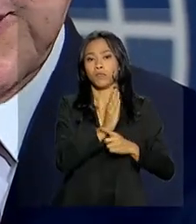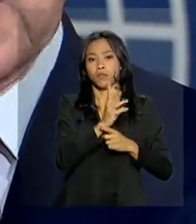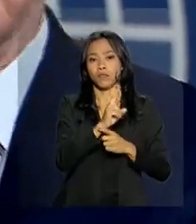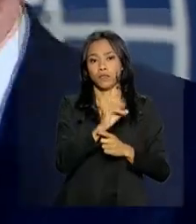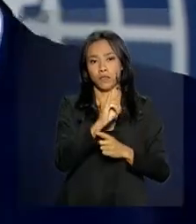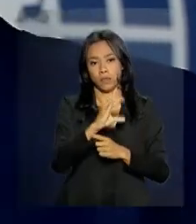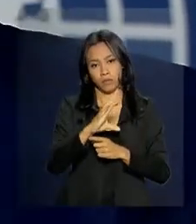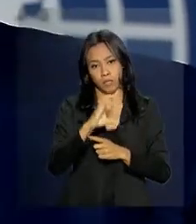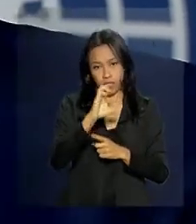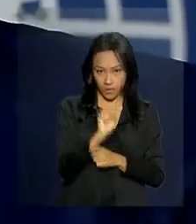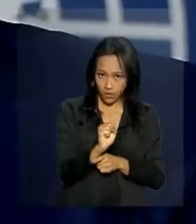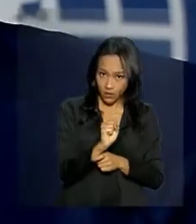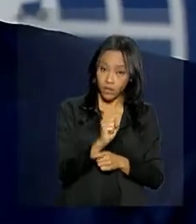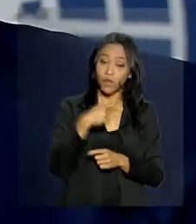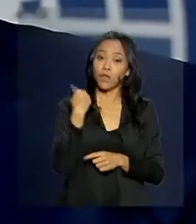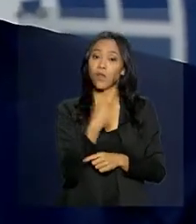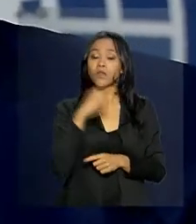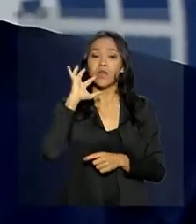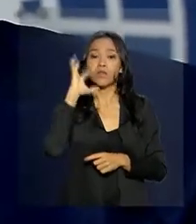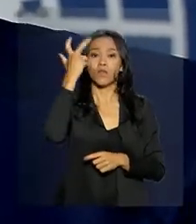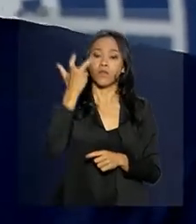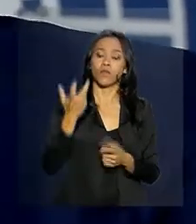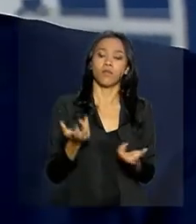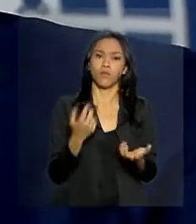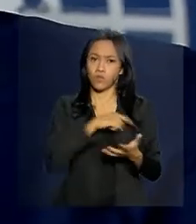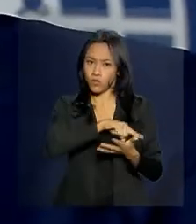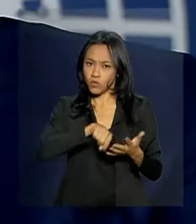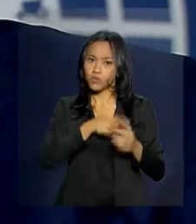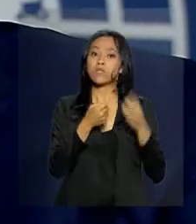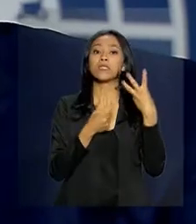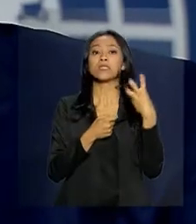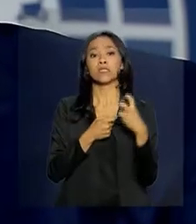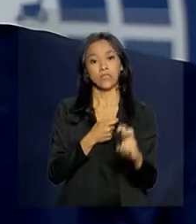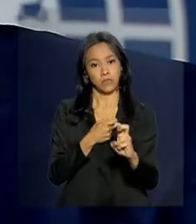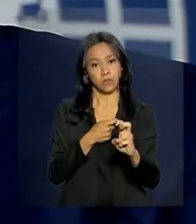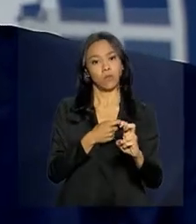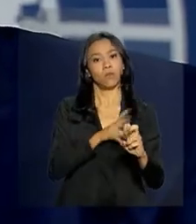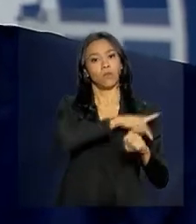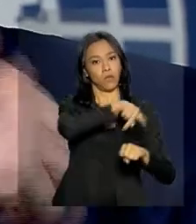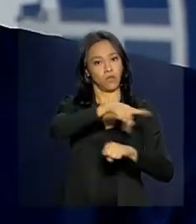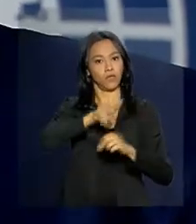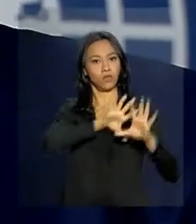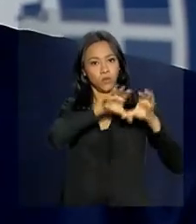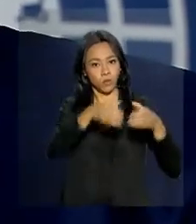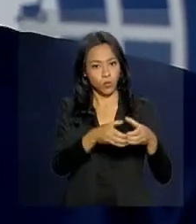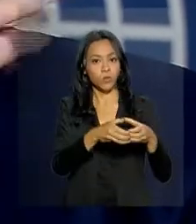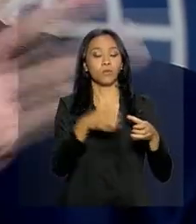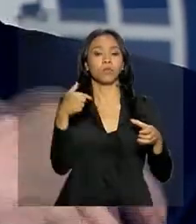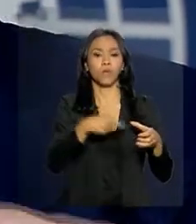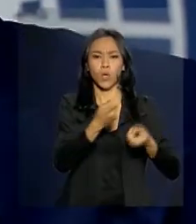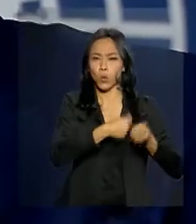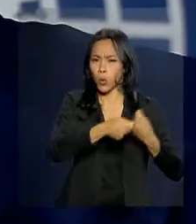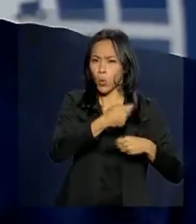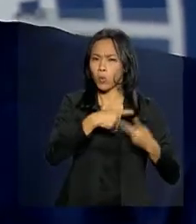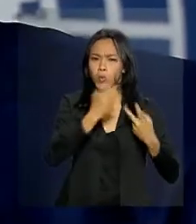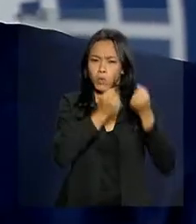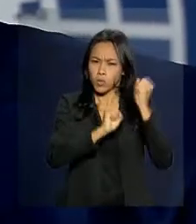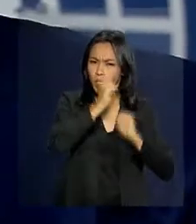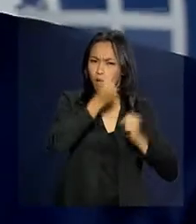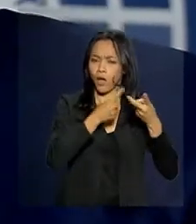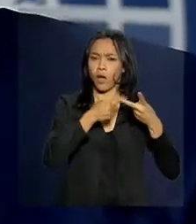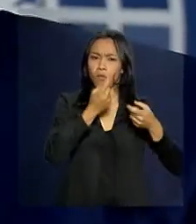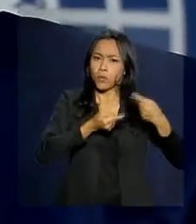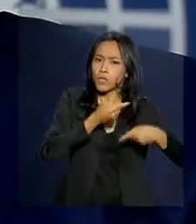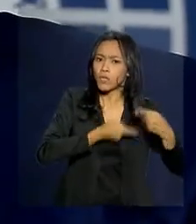do brics resolvemos nós somos cinco países é que temos uma relação econômica comercial e industrial política